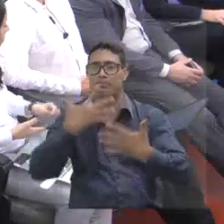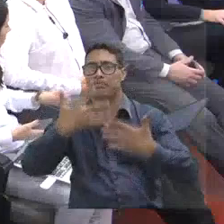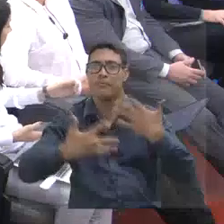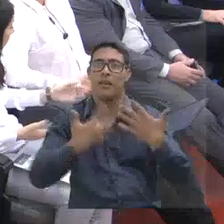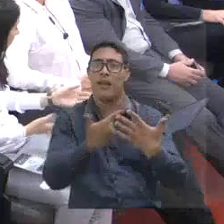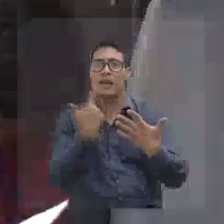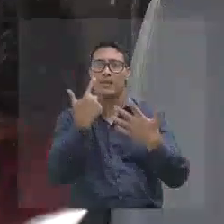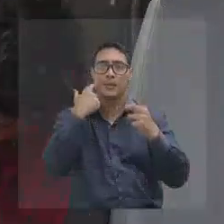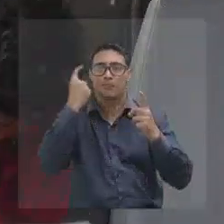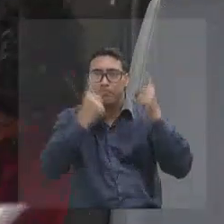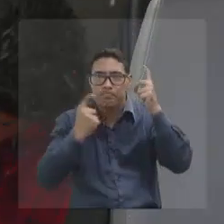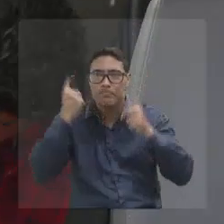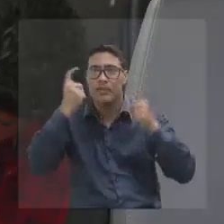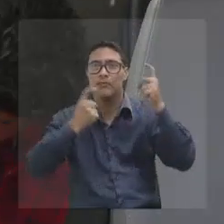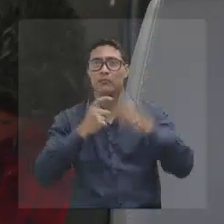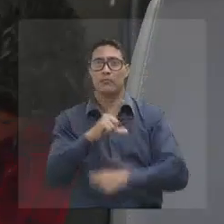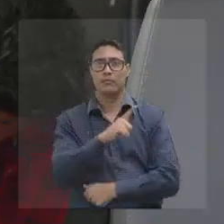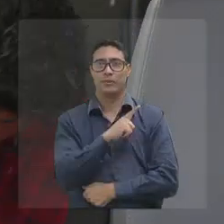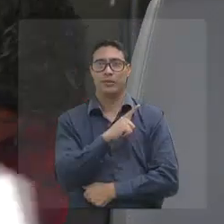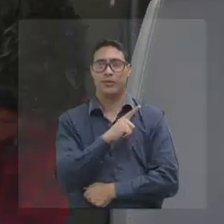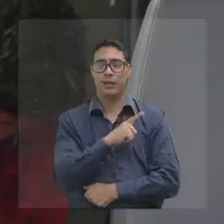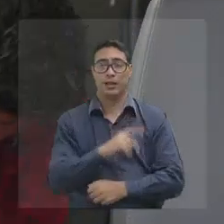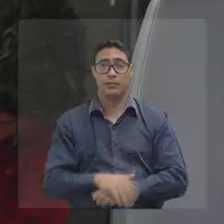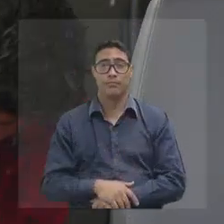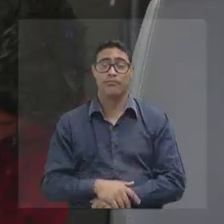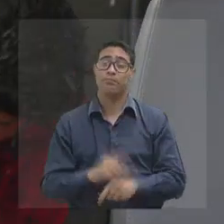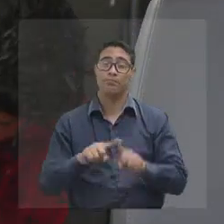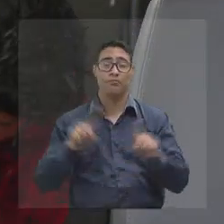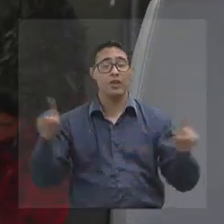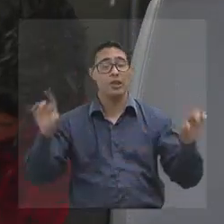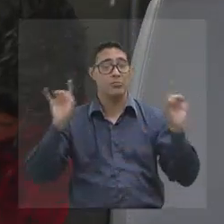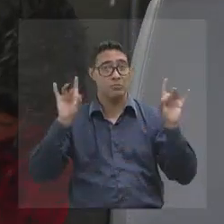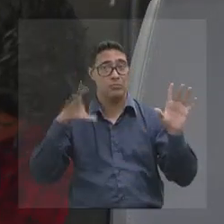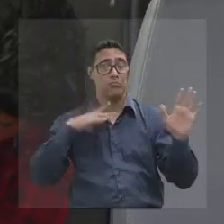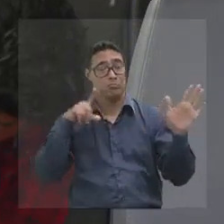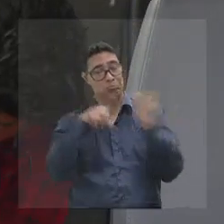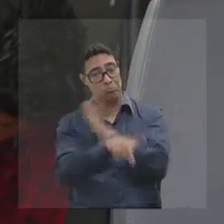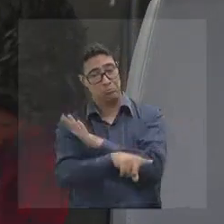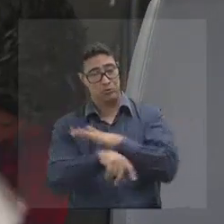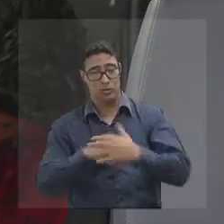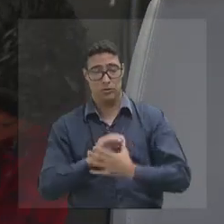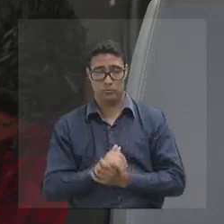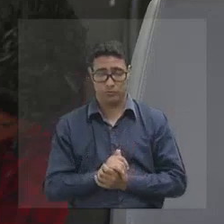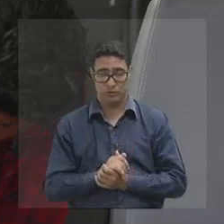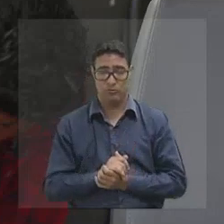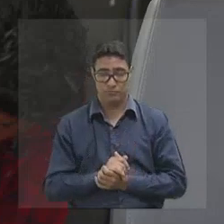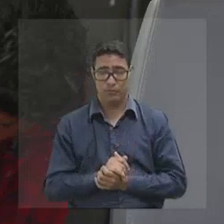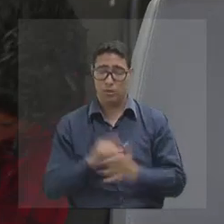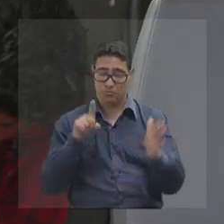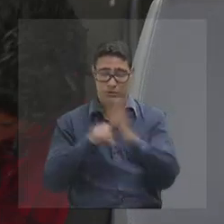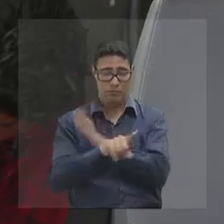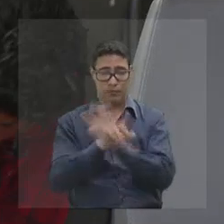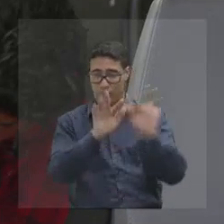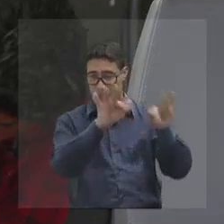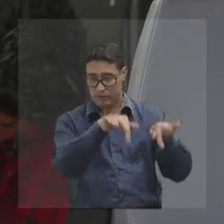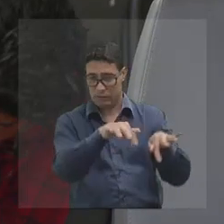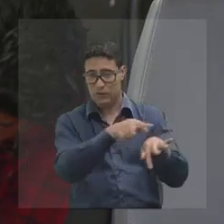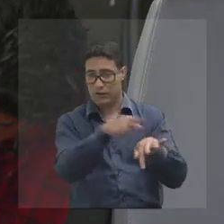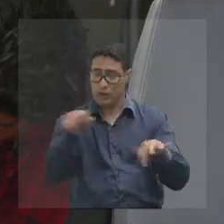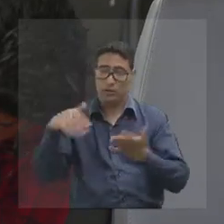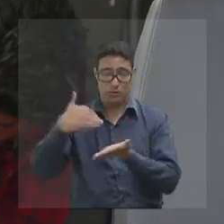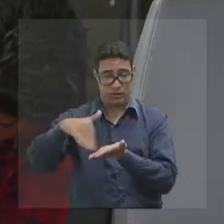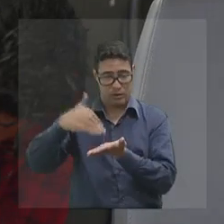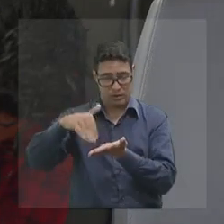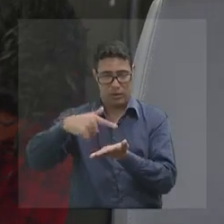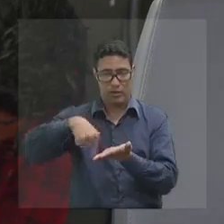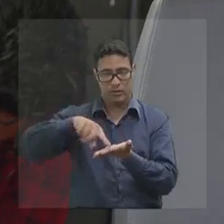muito preocupante E aí em especial eu pergunto Deixo aqui a pergunta final para secretária além das